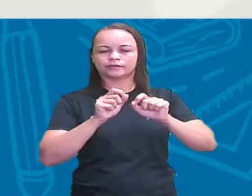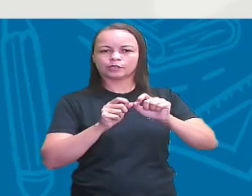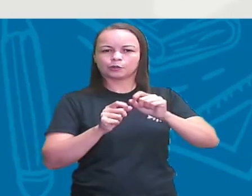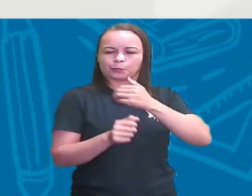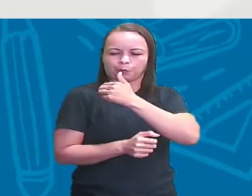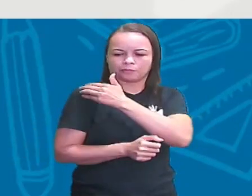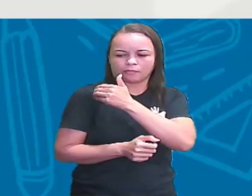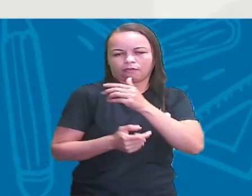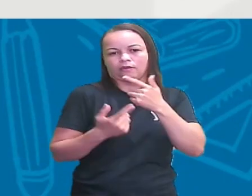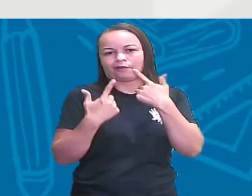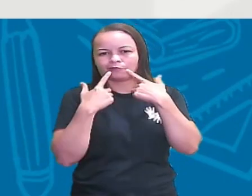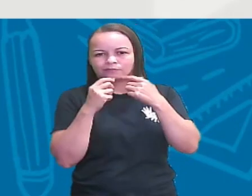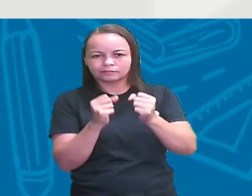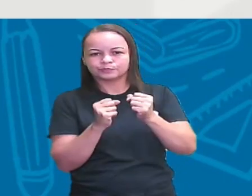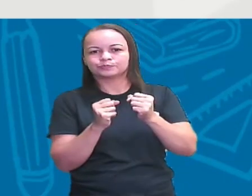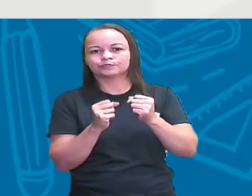né,